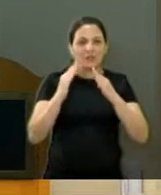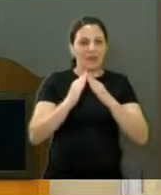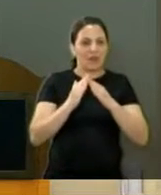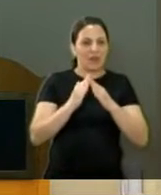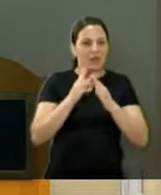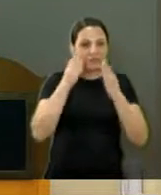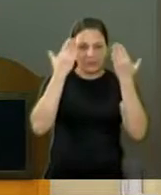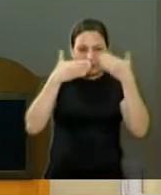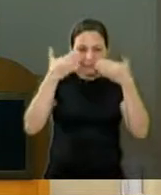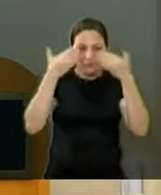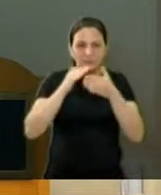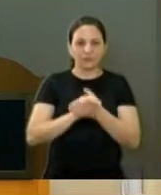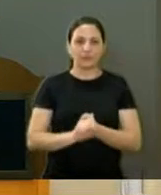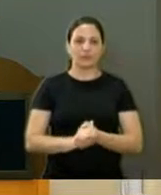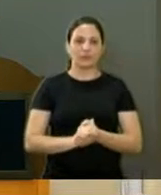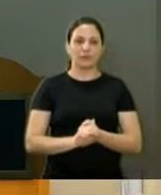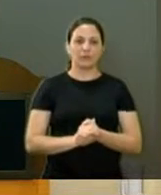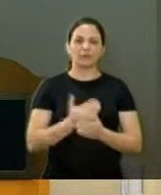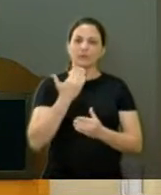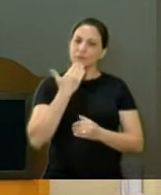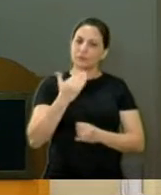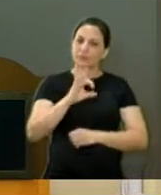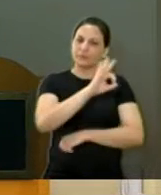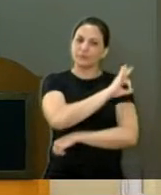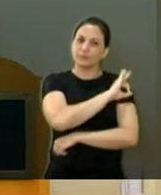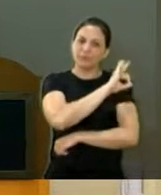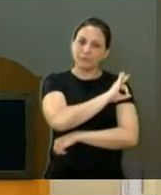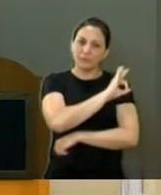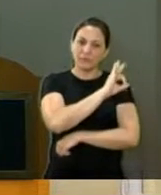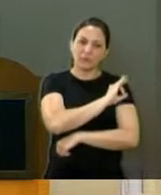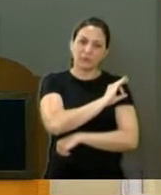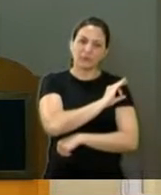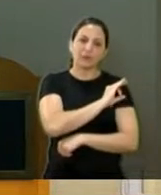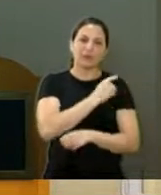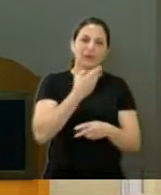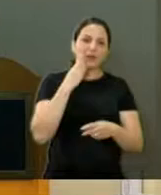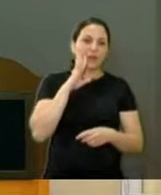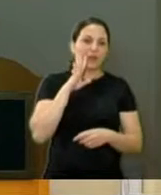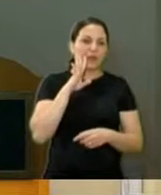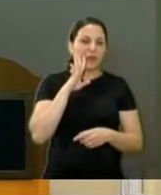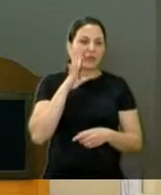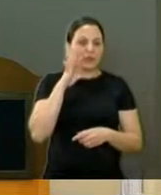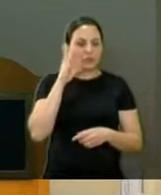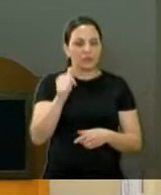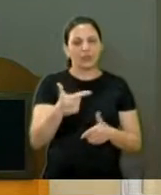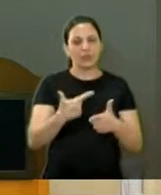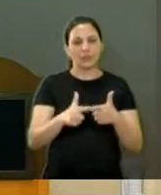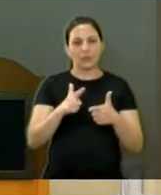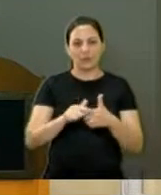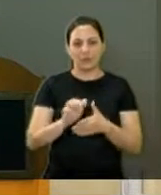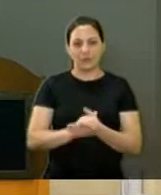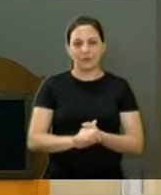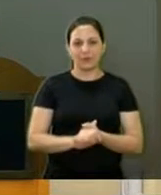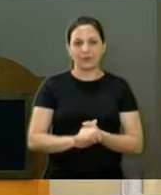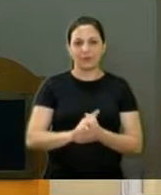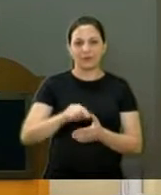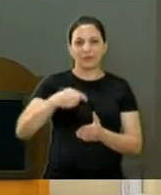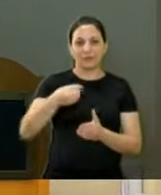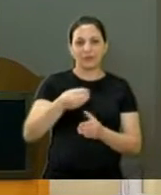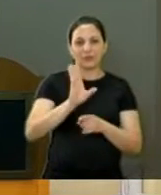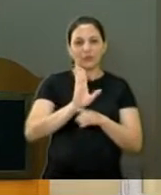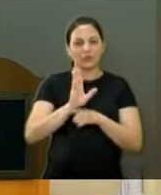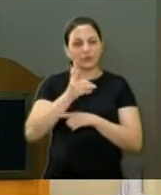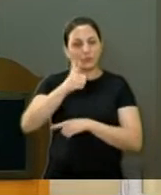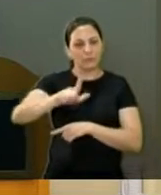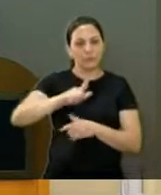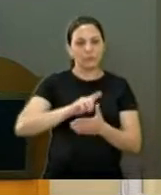o executivo a tomar providência com certeza vão fazer vai mandar outro difícil